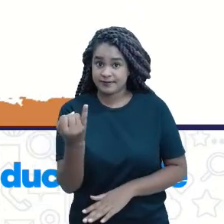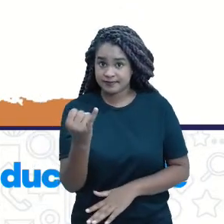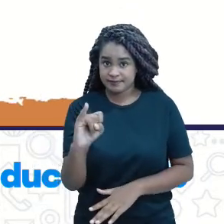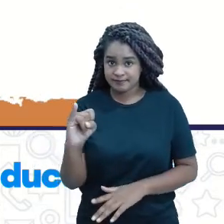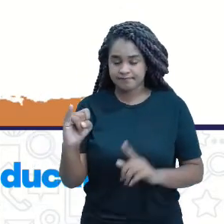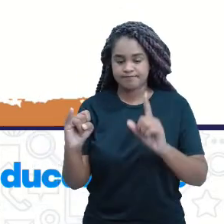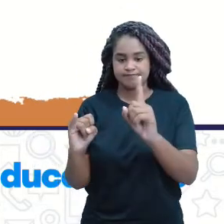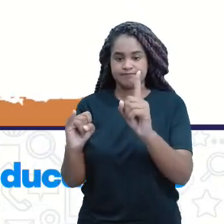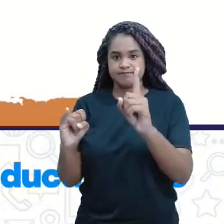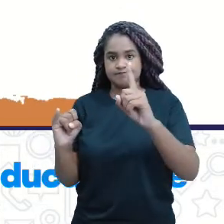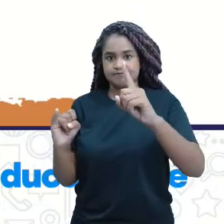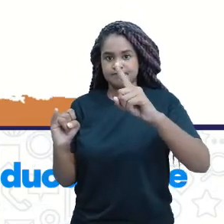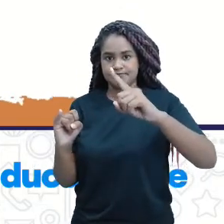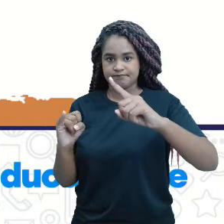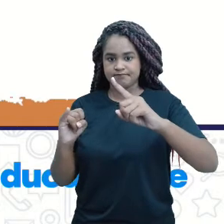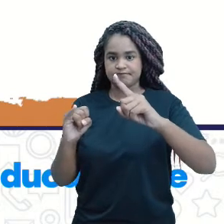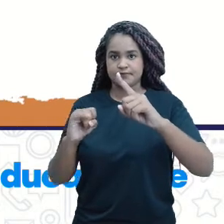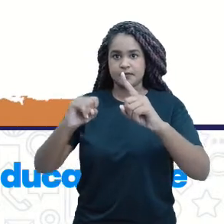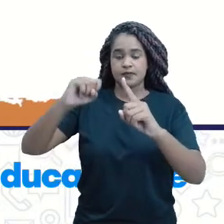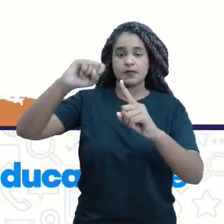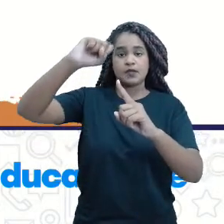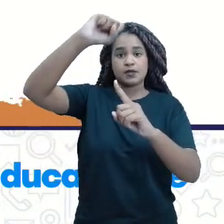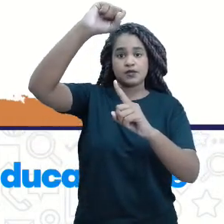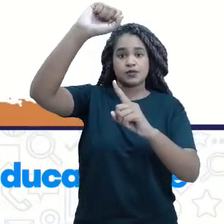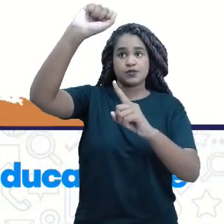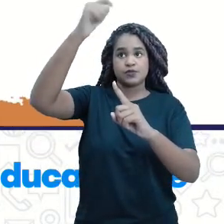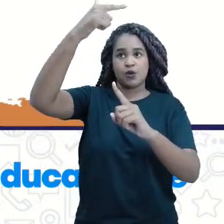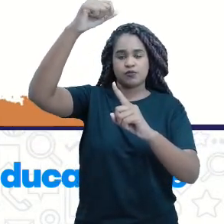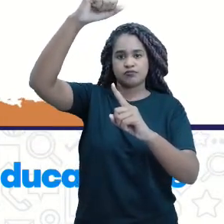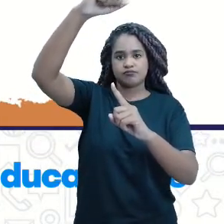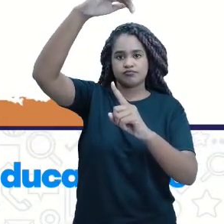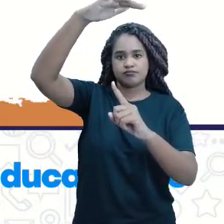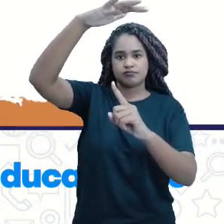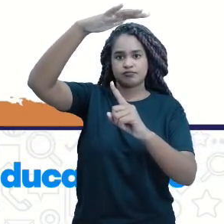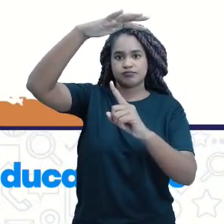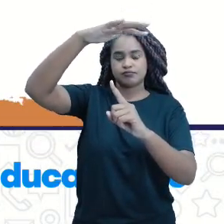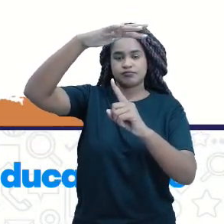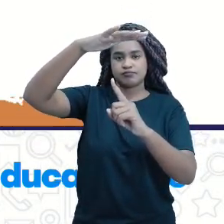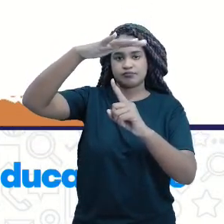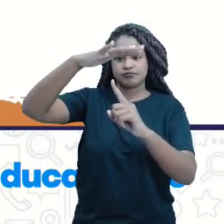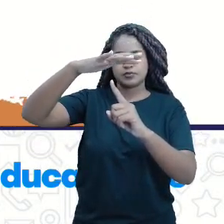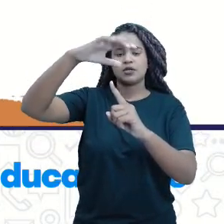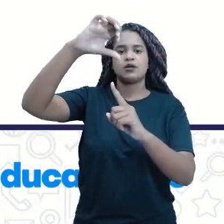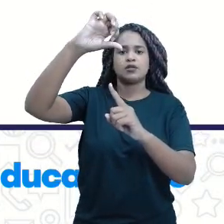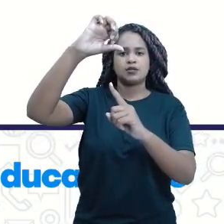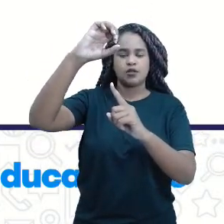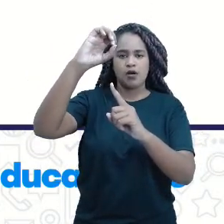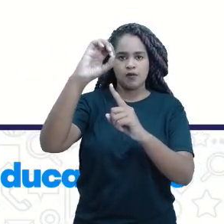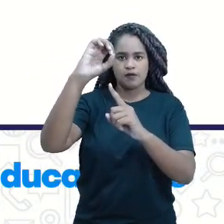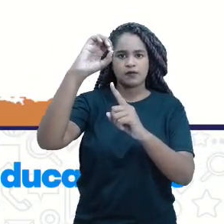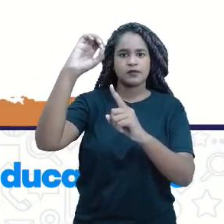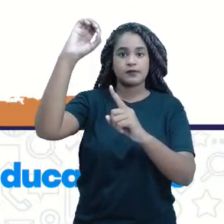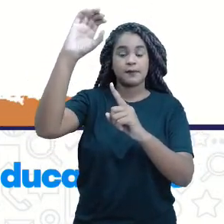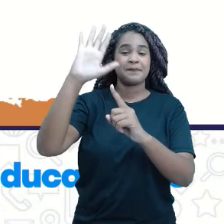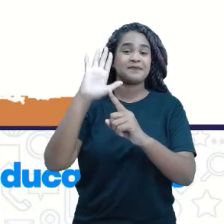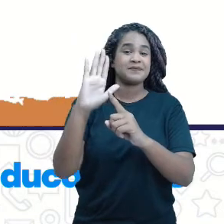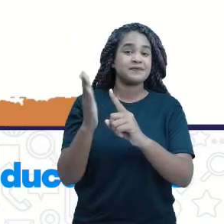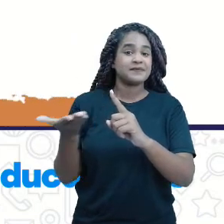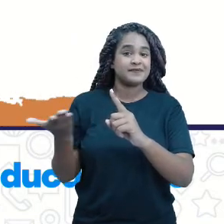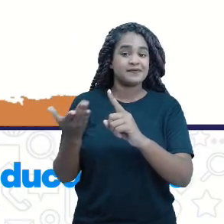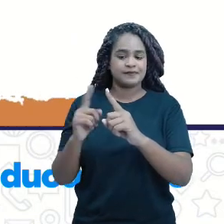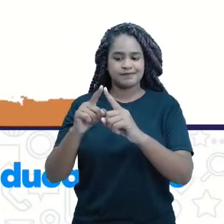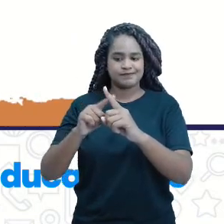uma inclinação, mesmo no sol do meio-dia, esse raio vai continuar incidindo em 90 graus, mas agora